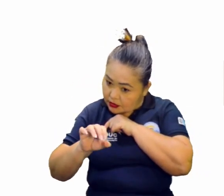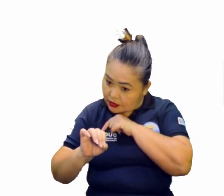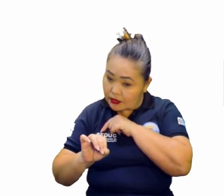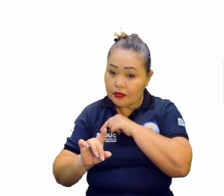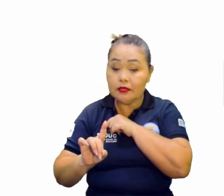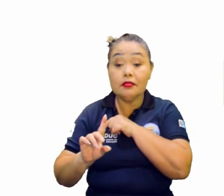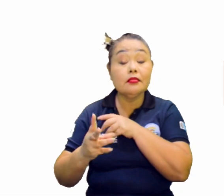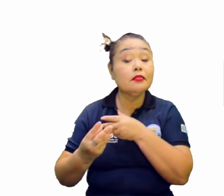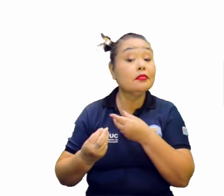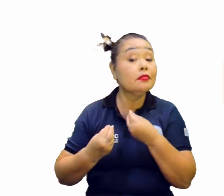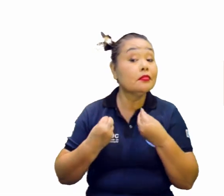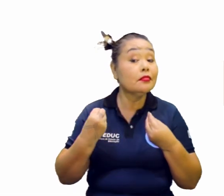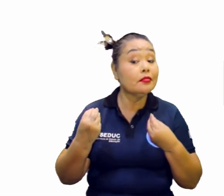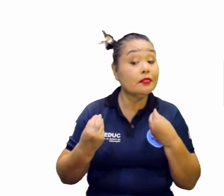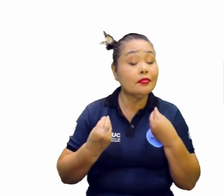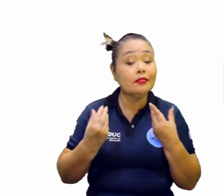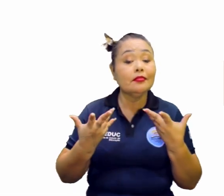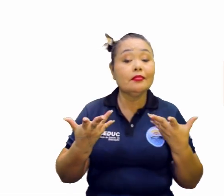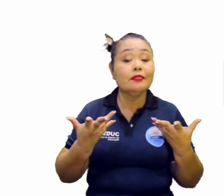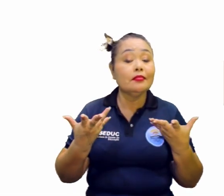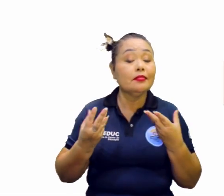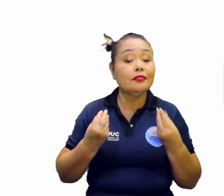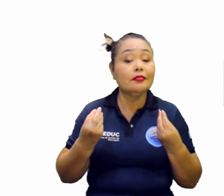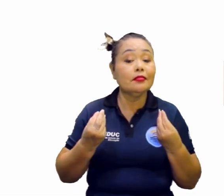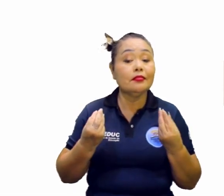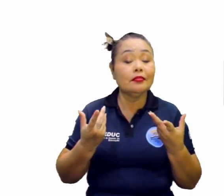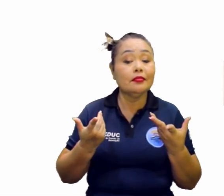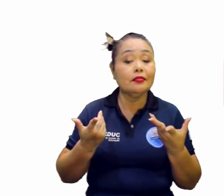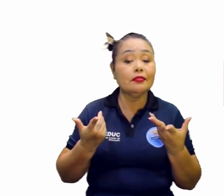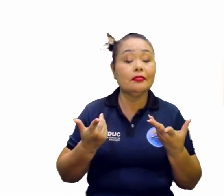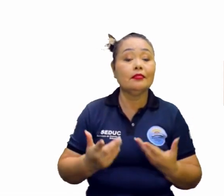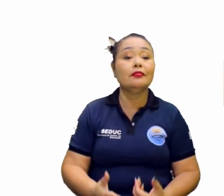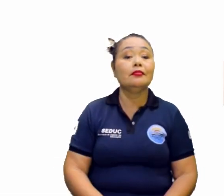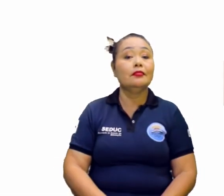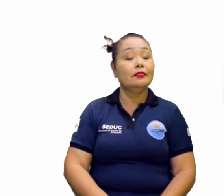Como é dinâmico. Deixa eu vir para cá.